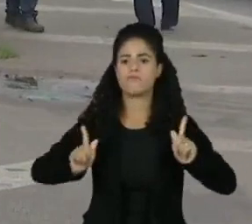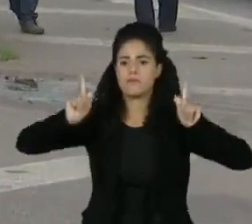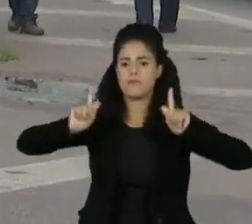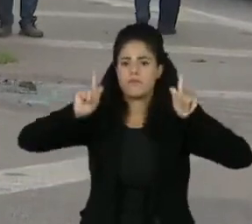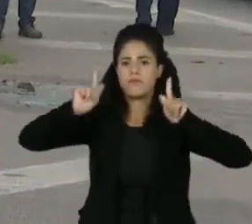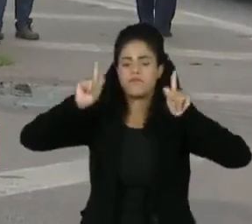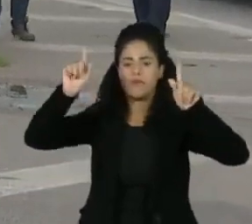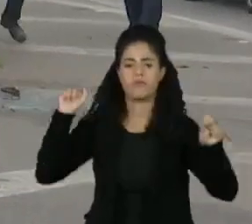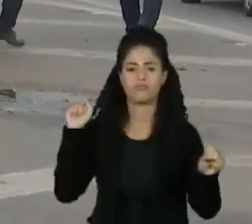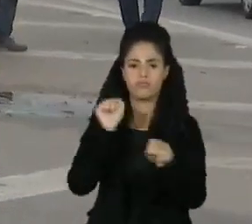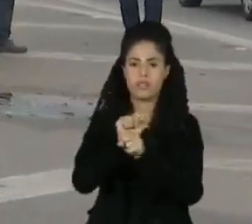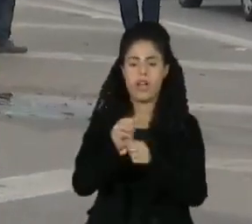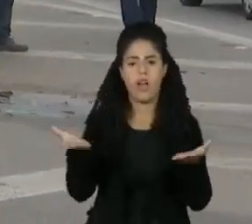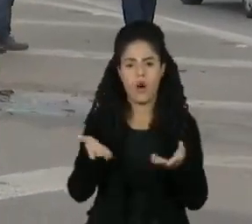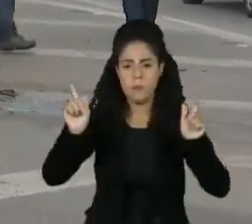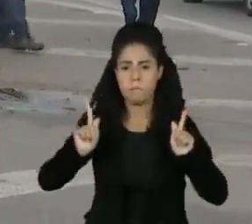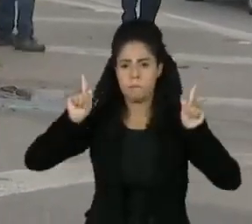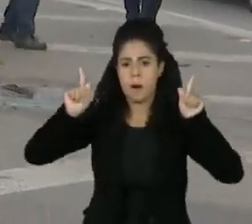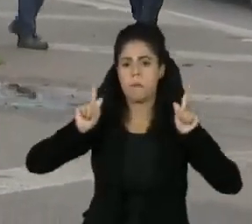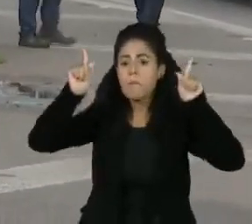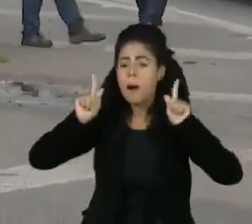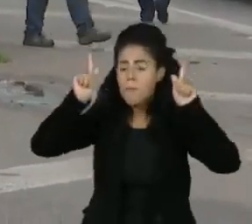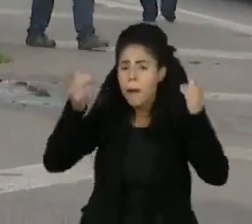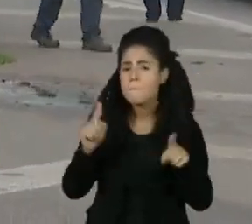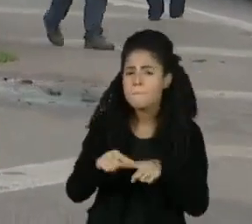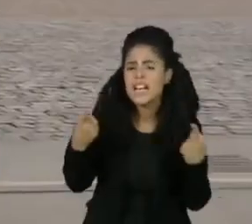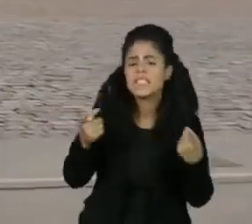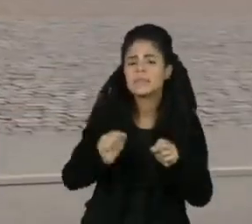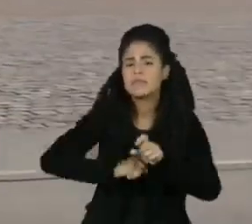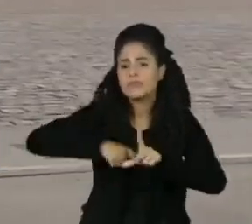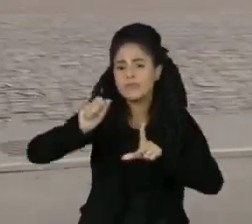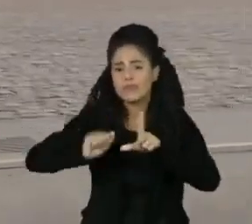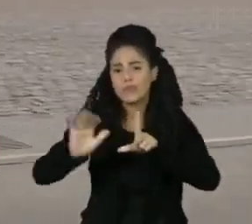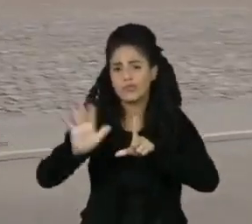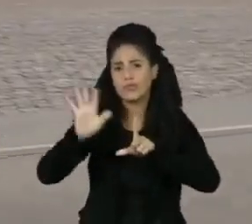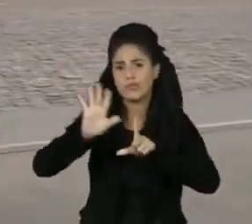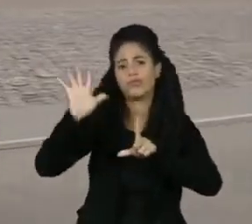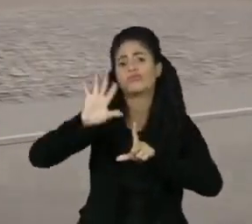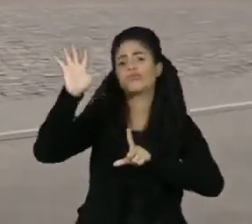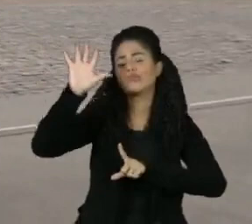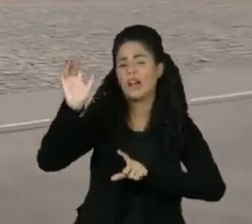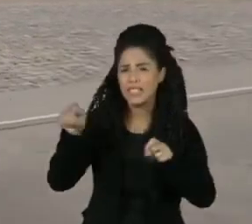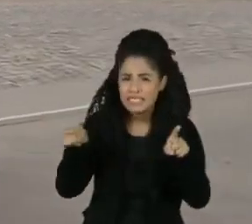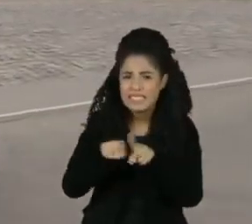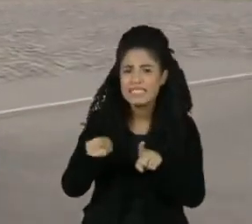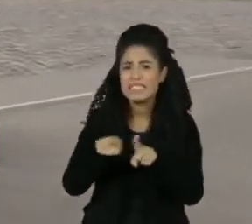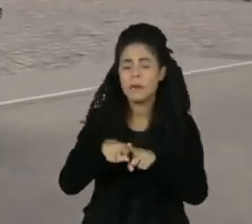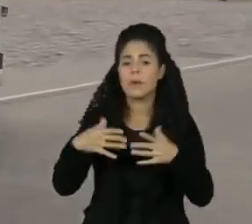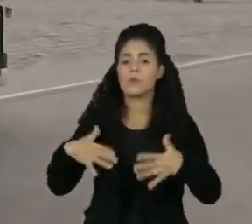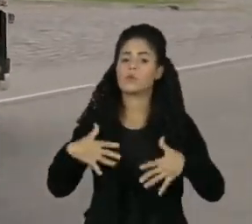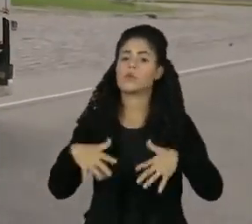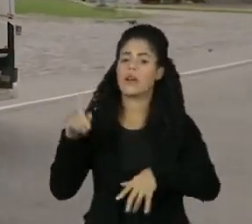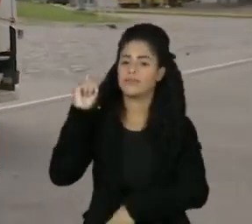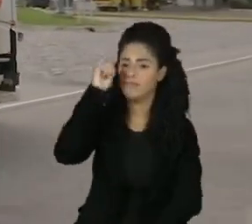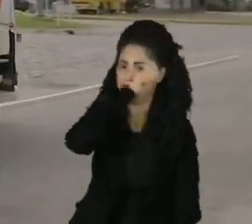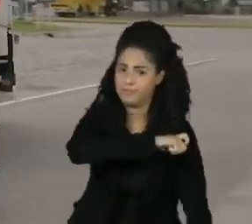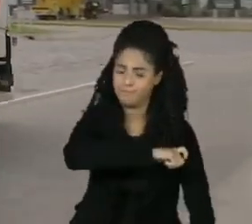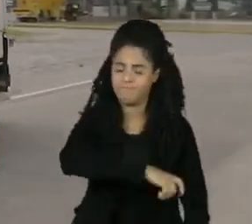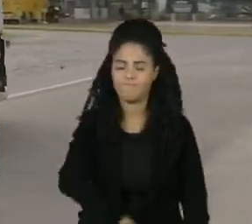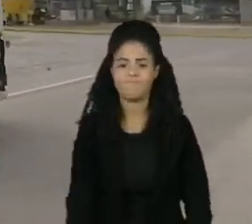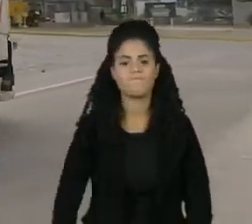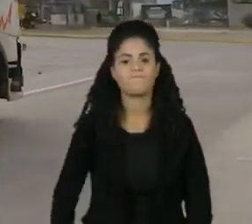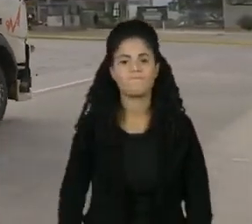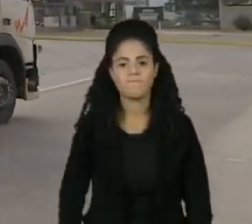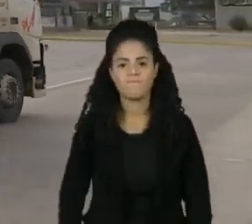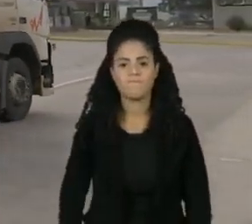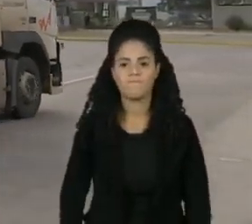categoria descartam uma greve por enquanto, mas o alto preço do frete vai deixar a condição de trabalho insustentável. Eu digo para você que